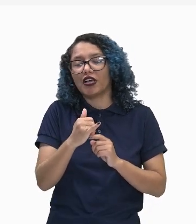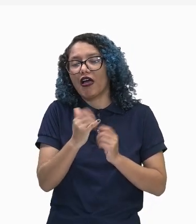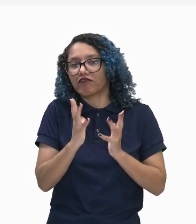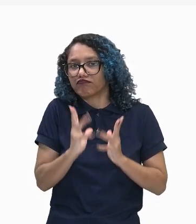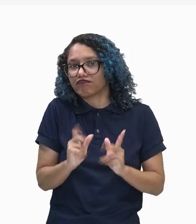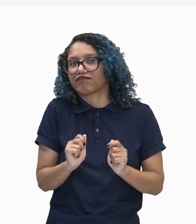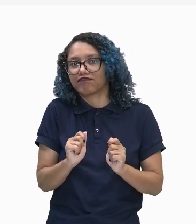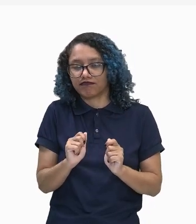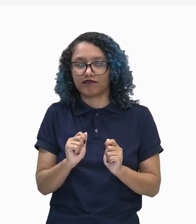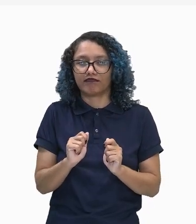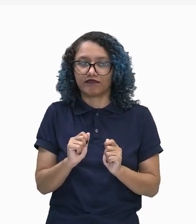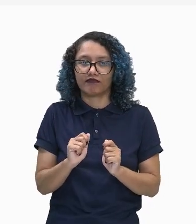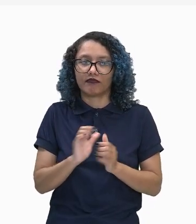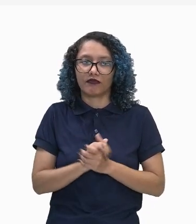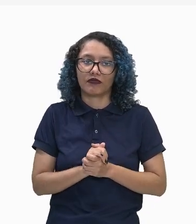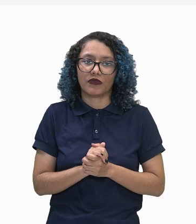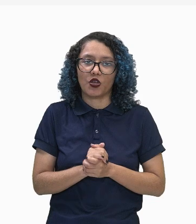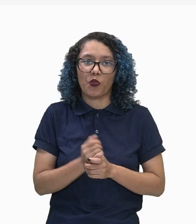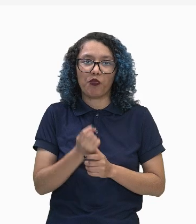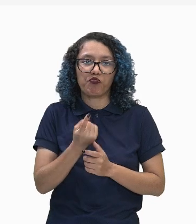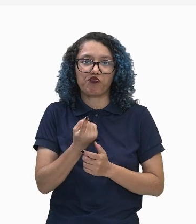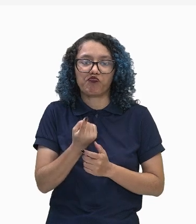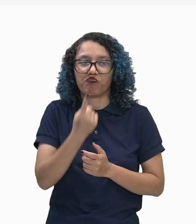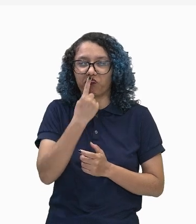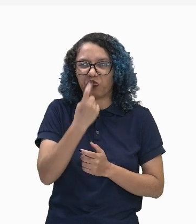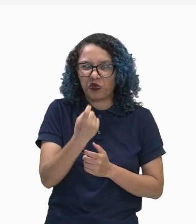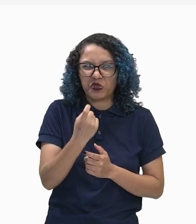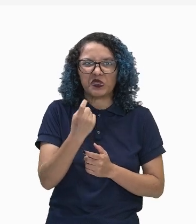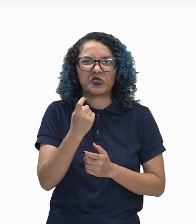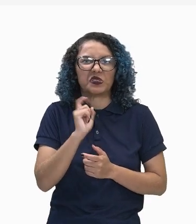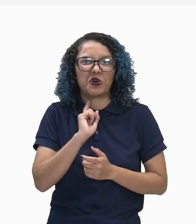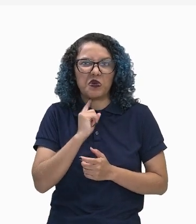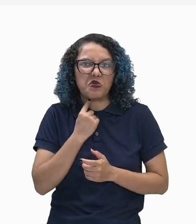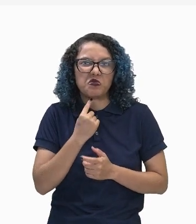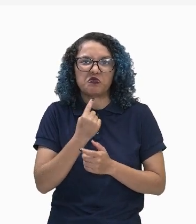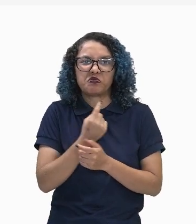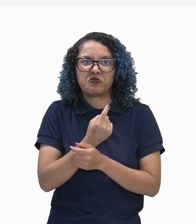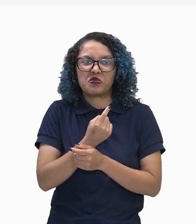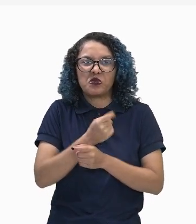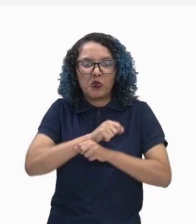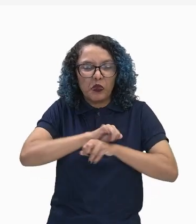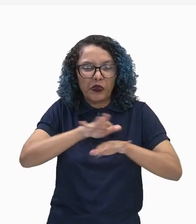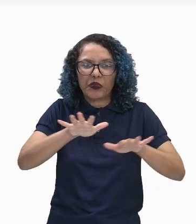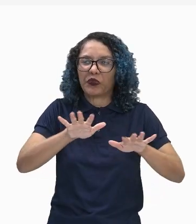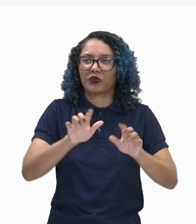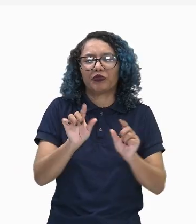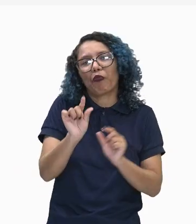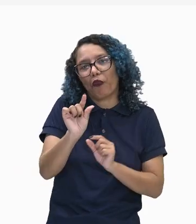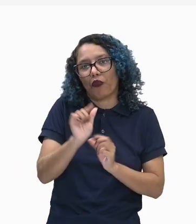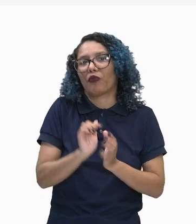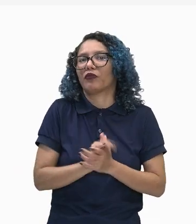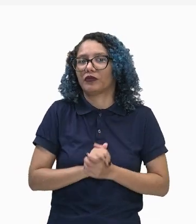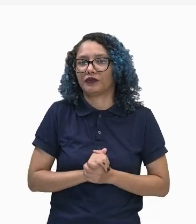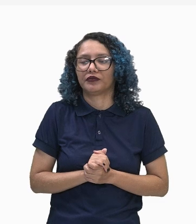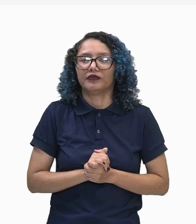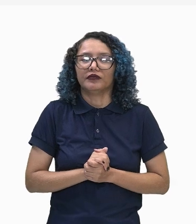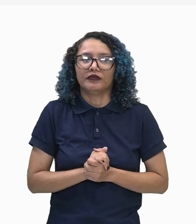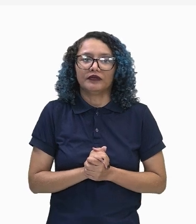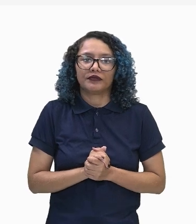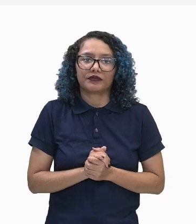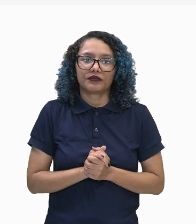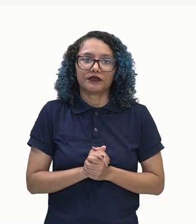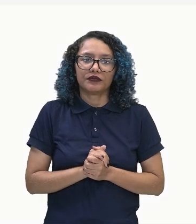que não vão produzir tanta poluição assim, tá? Então, você está observando aí nesse gráfico, olha,